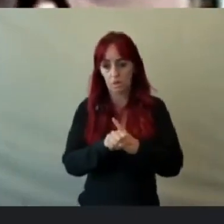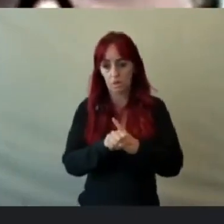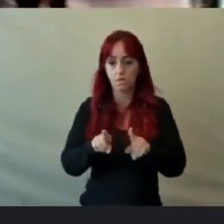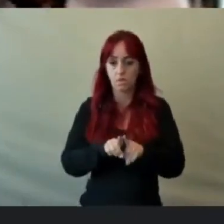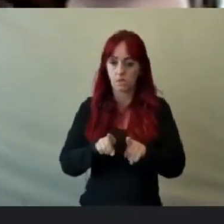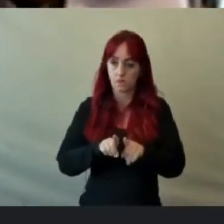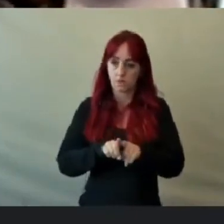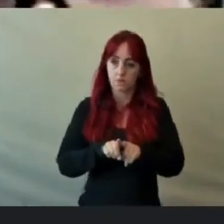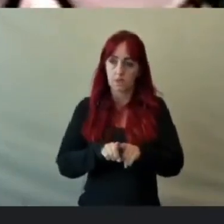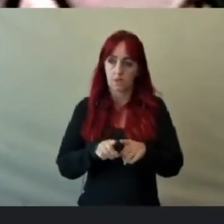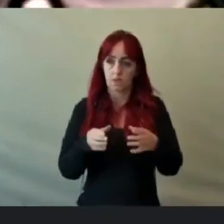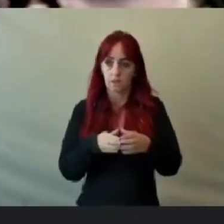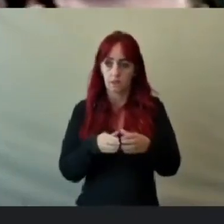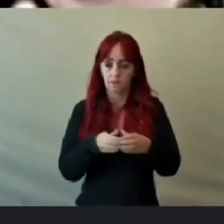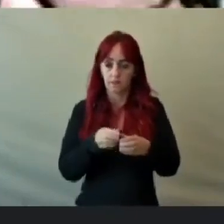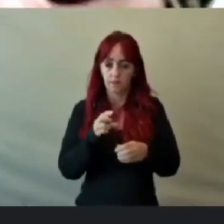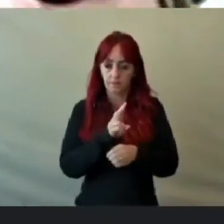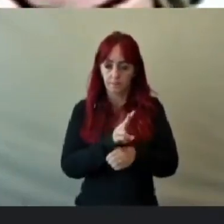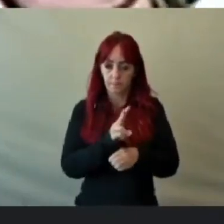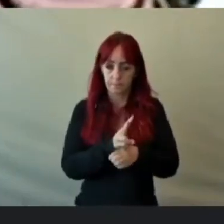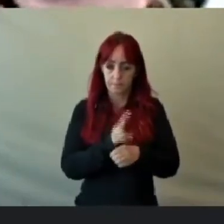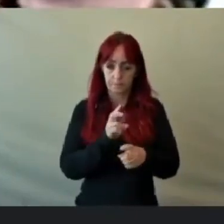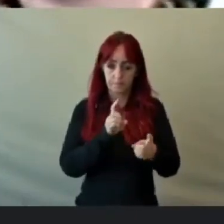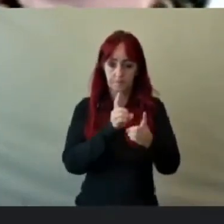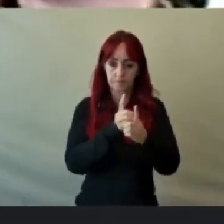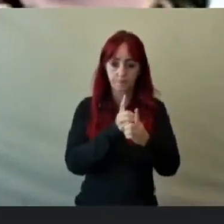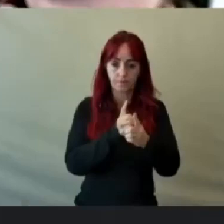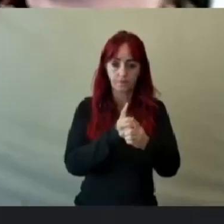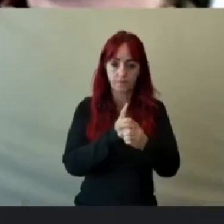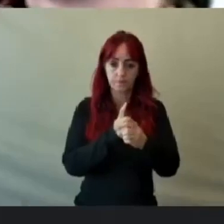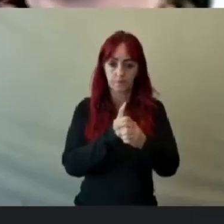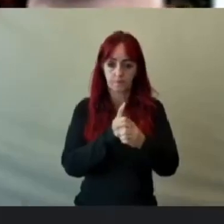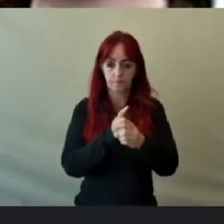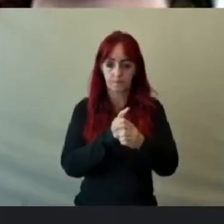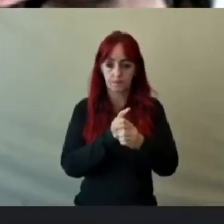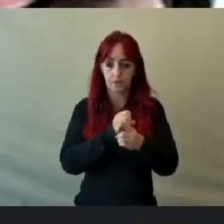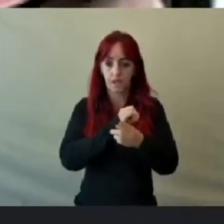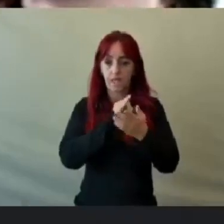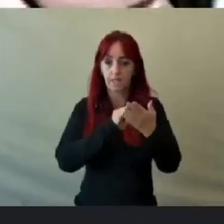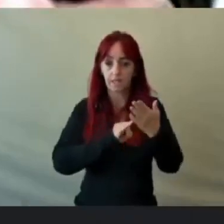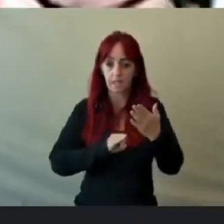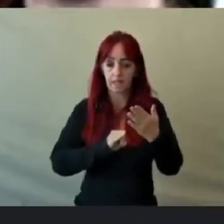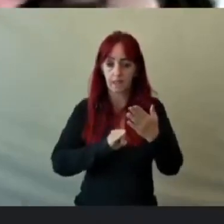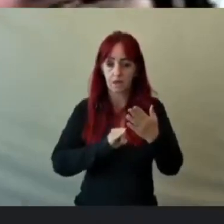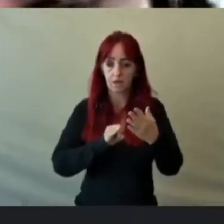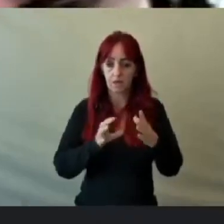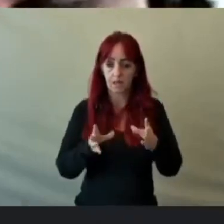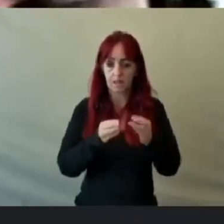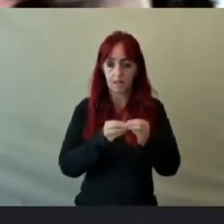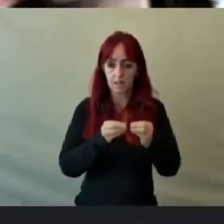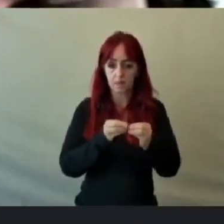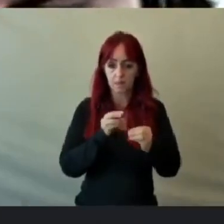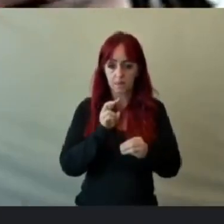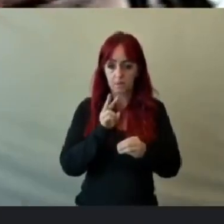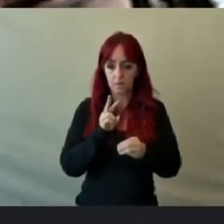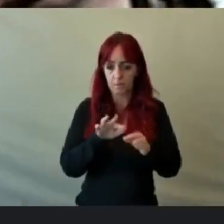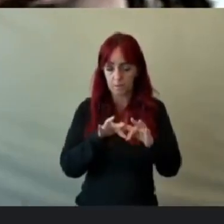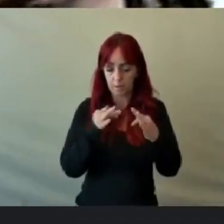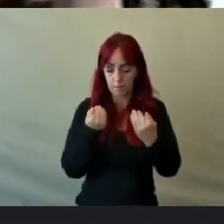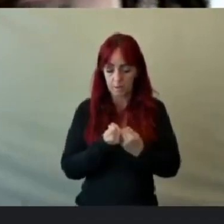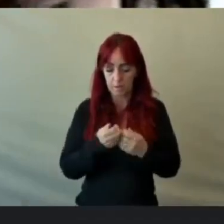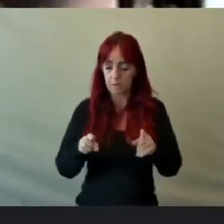Atendimento Integral à Família né PAIS que é um serviço lá da Unidade do Trax e também é